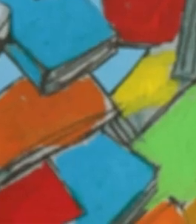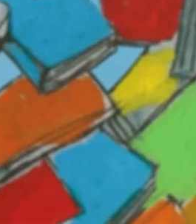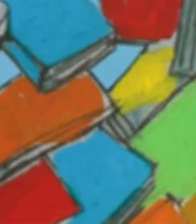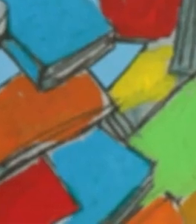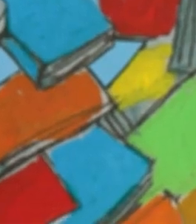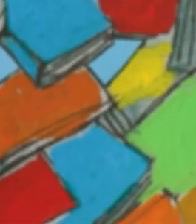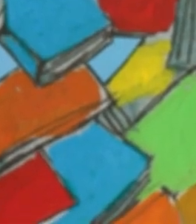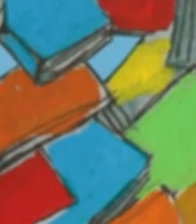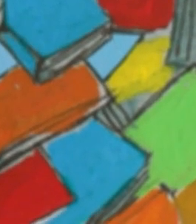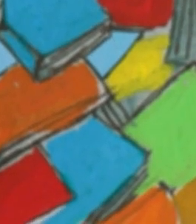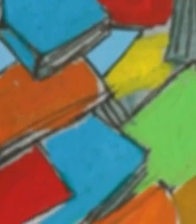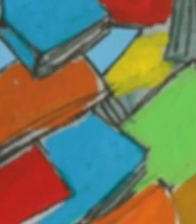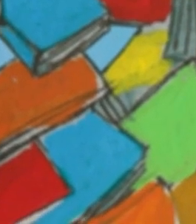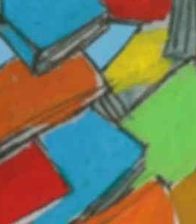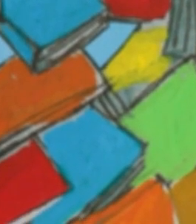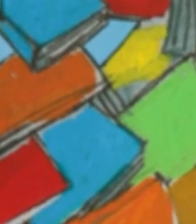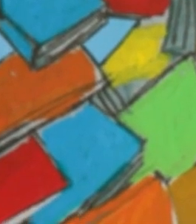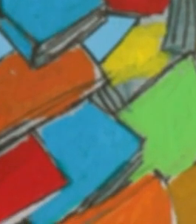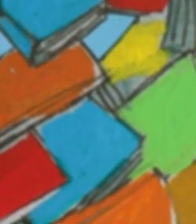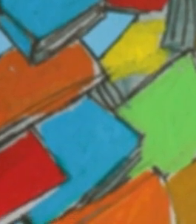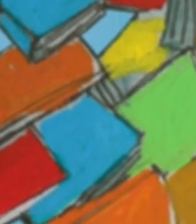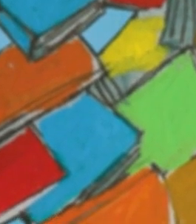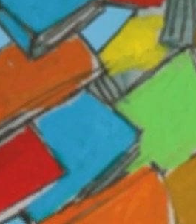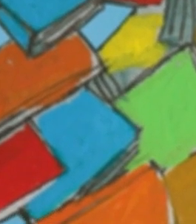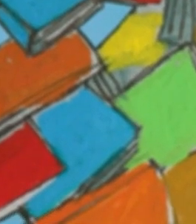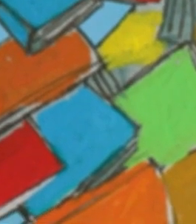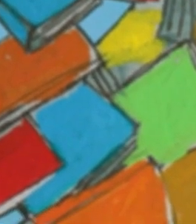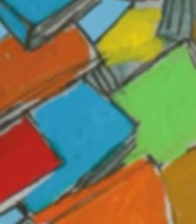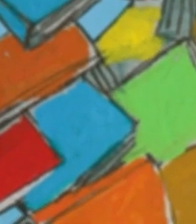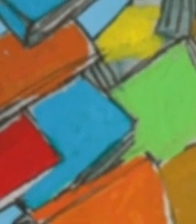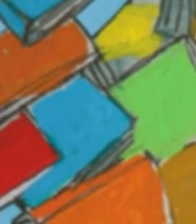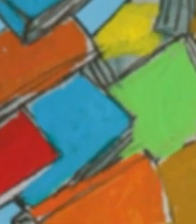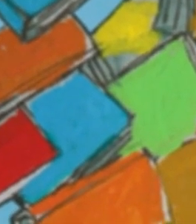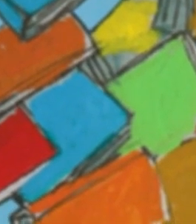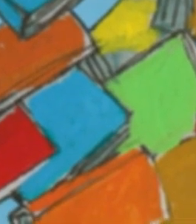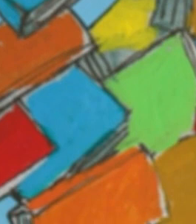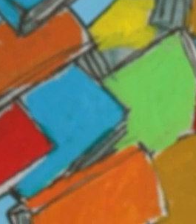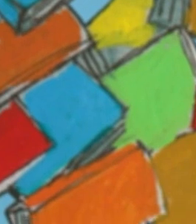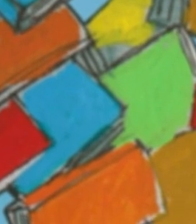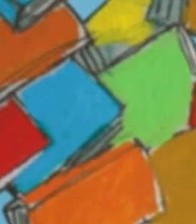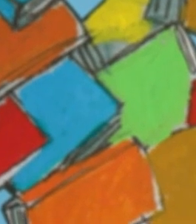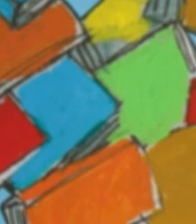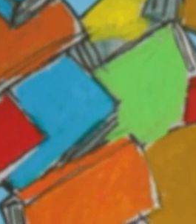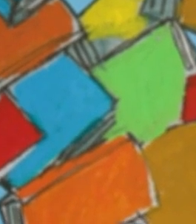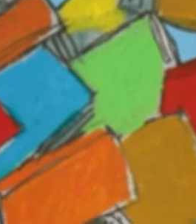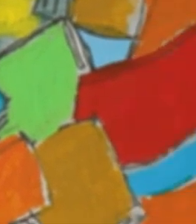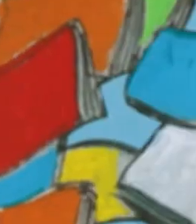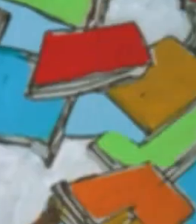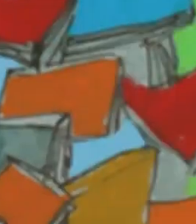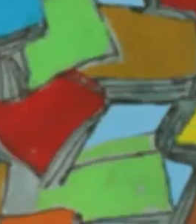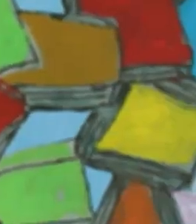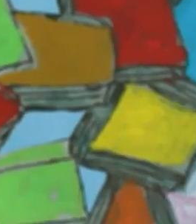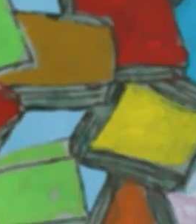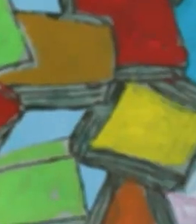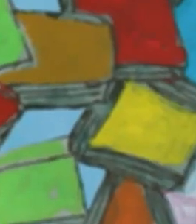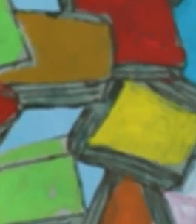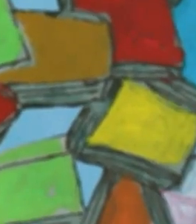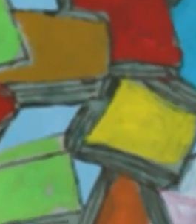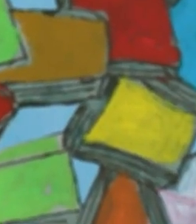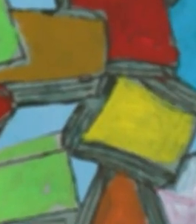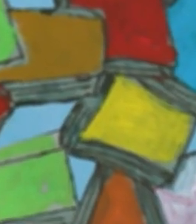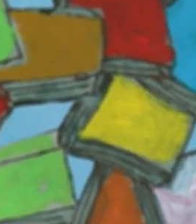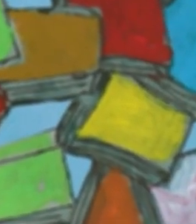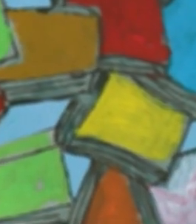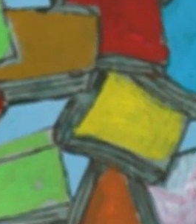A Prefeitura de Belo Horizonte, por meio da Secretaria Municipal de Cultura e da Fundação Municipal de Cultura, em parceria com o Instituto Periférico, realiza FliBH,